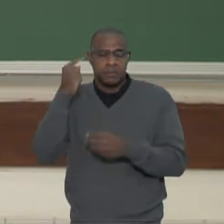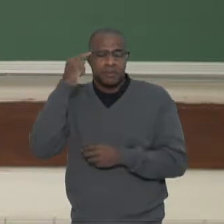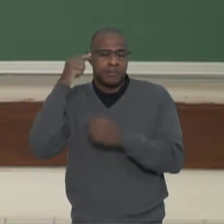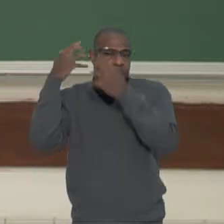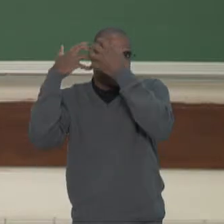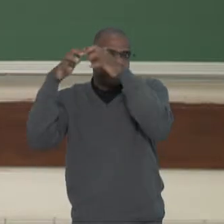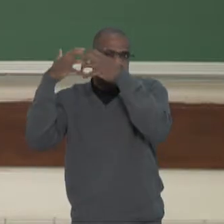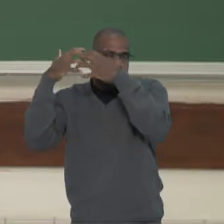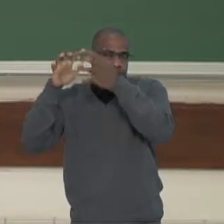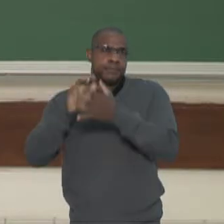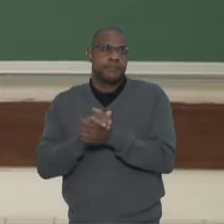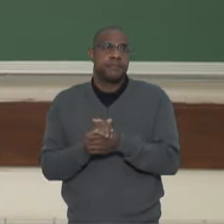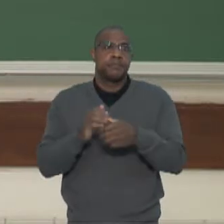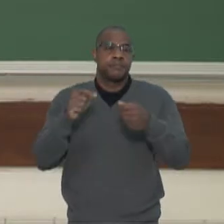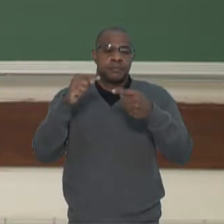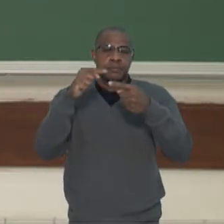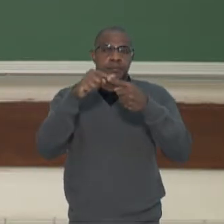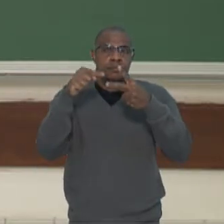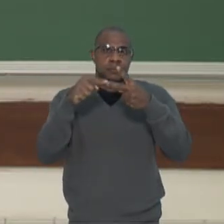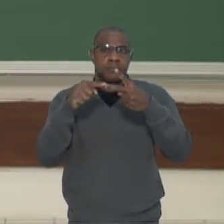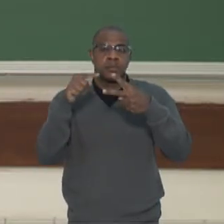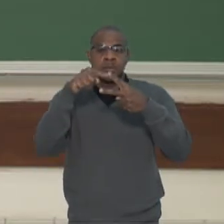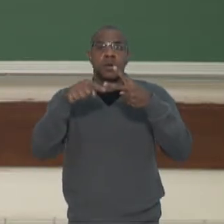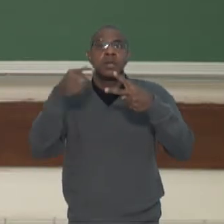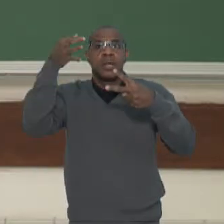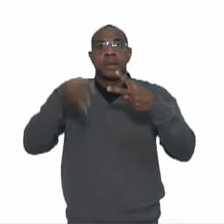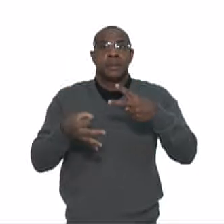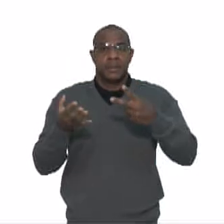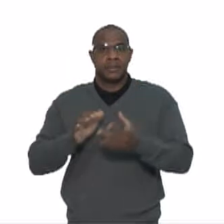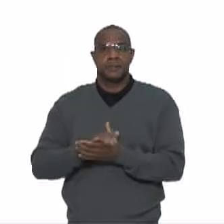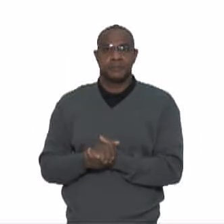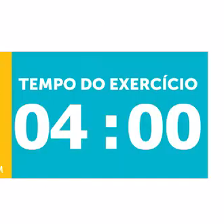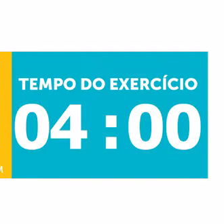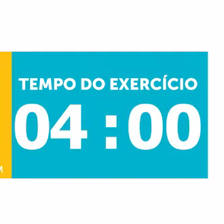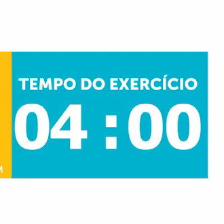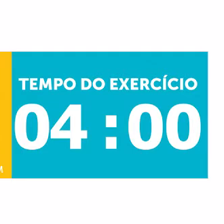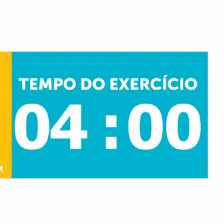duas opções, uma delas é a correta. Vamos lá.